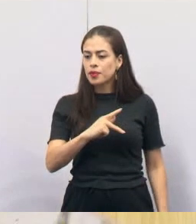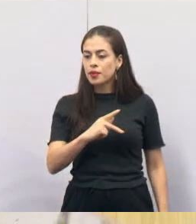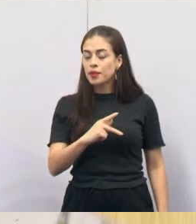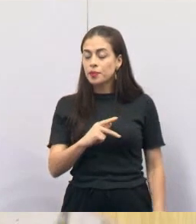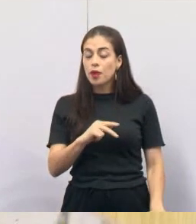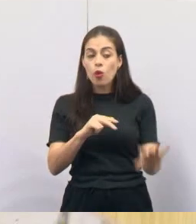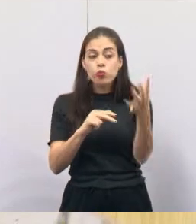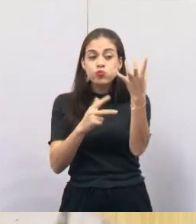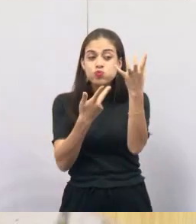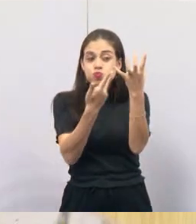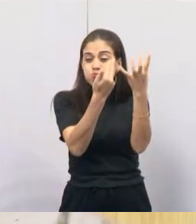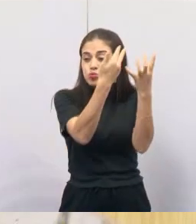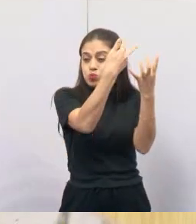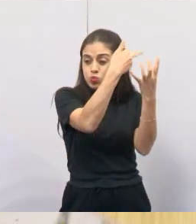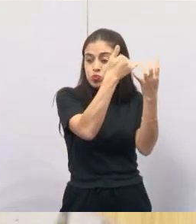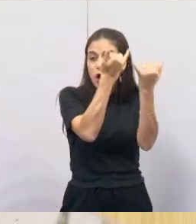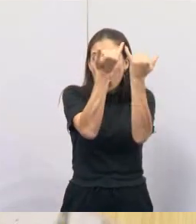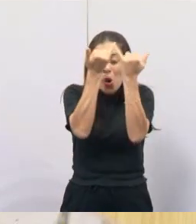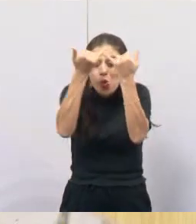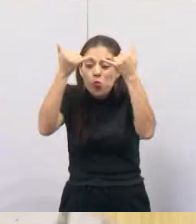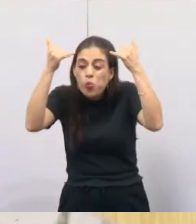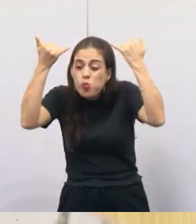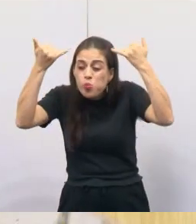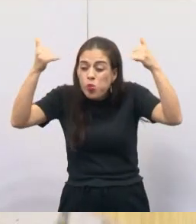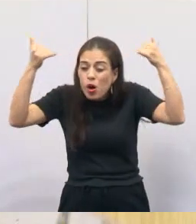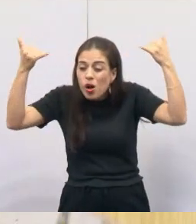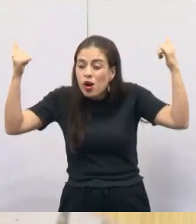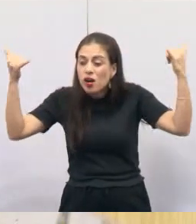árvore, cujos galhos